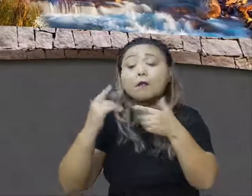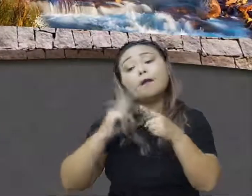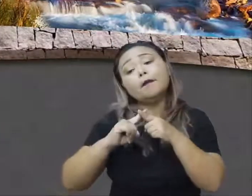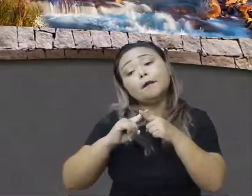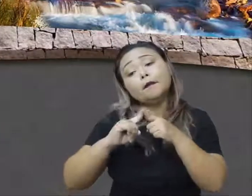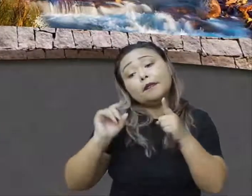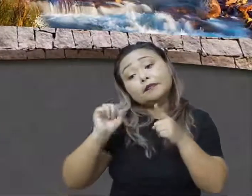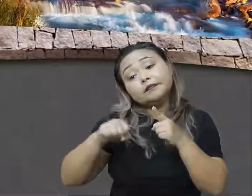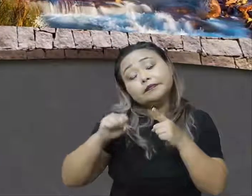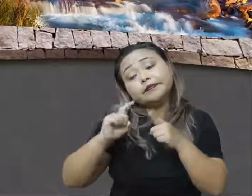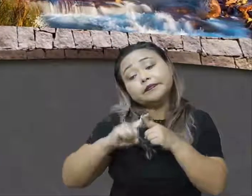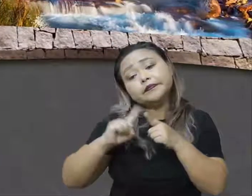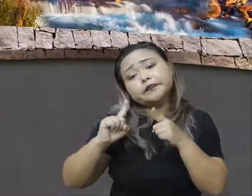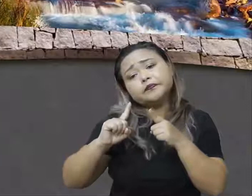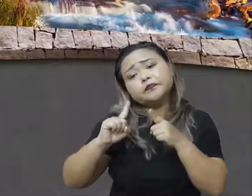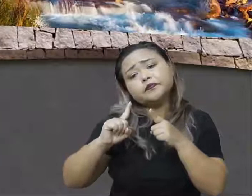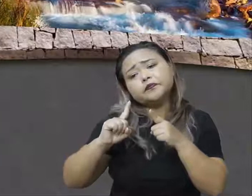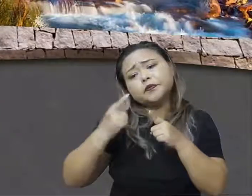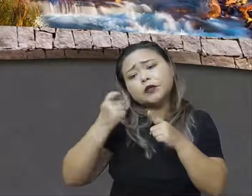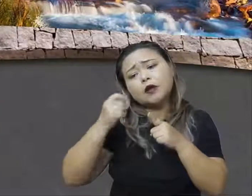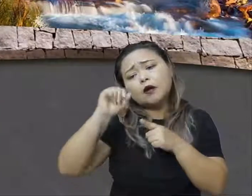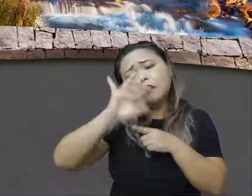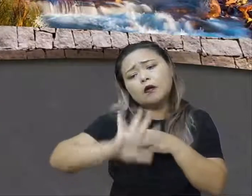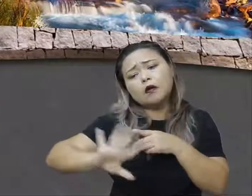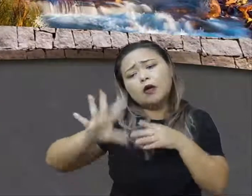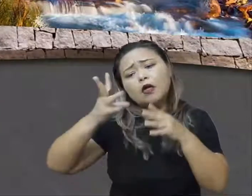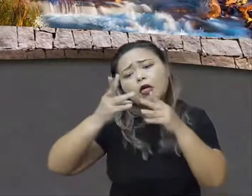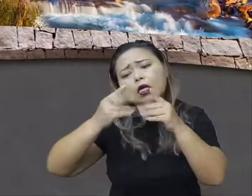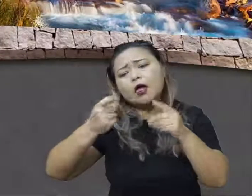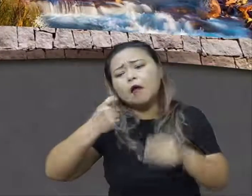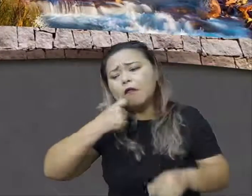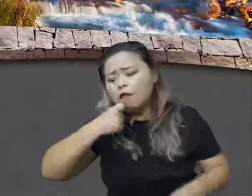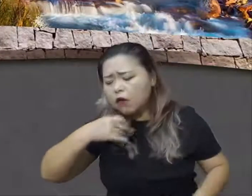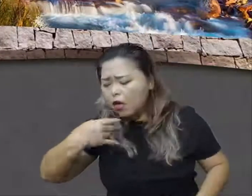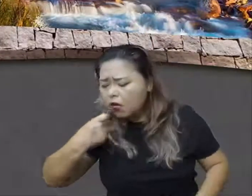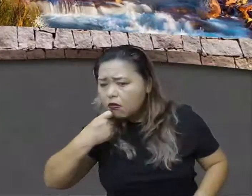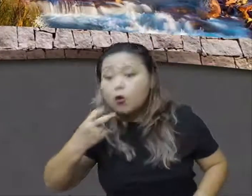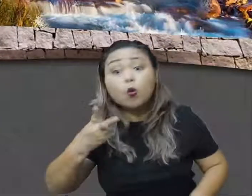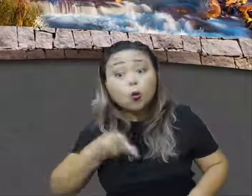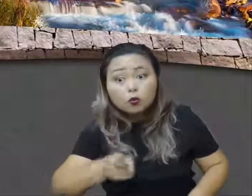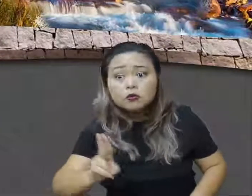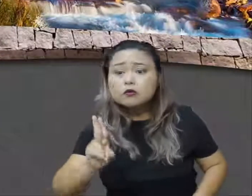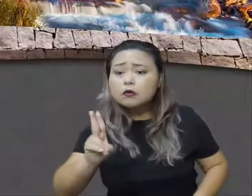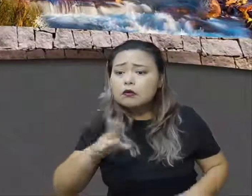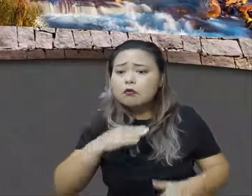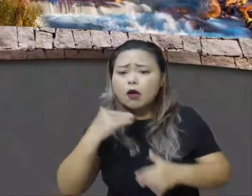assim, foram muitas imagens de destruições de peixes e continuam.